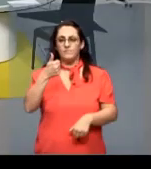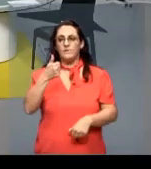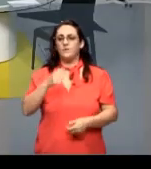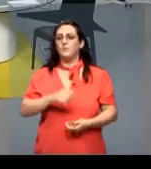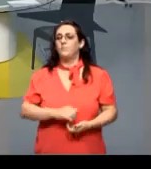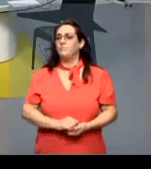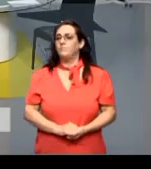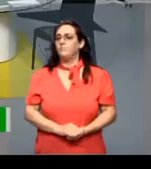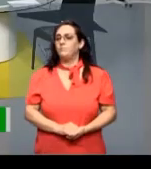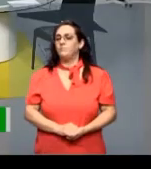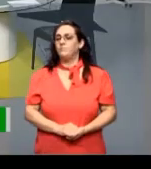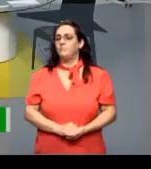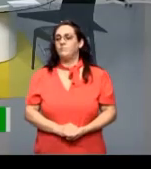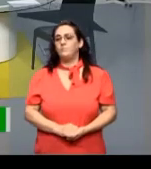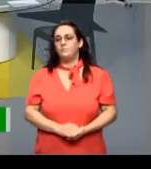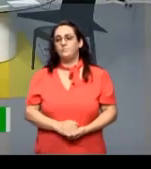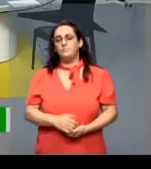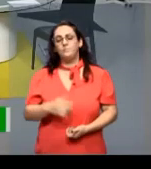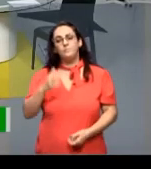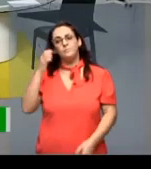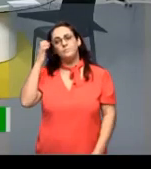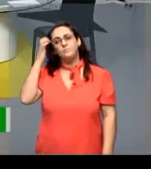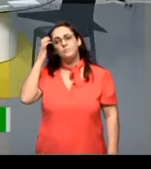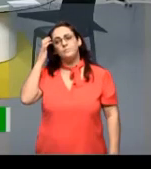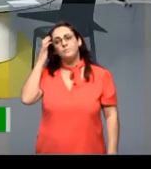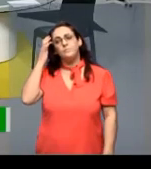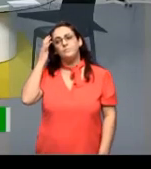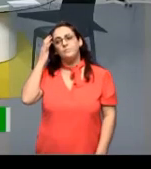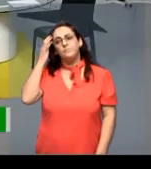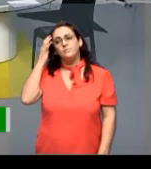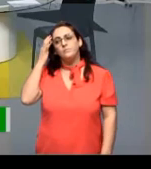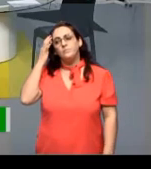não? É, preta. Vamos lá. Tá.